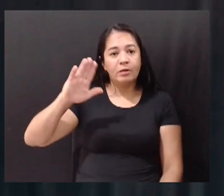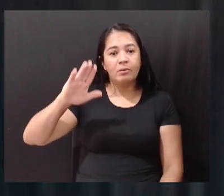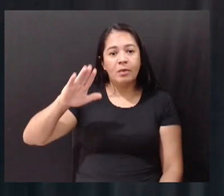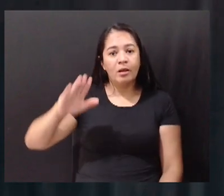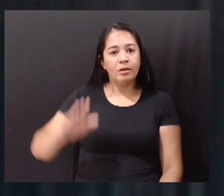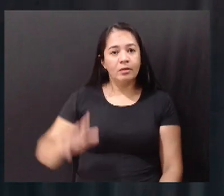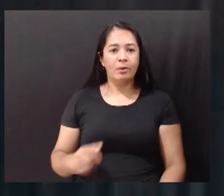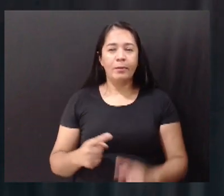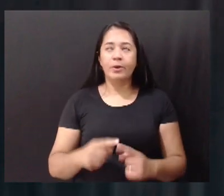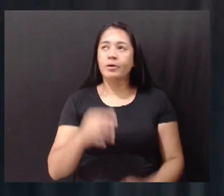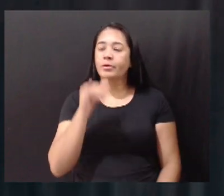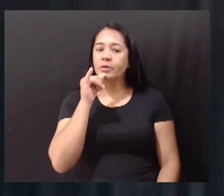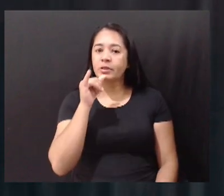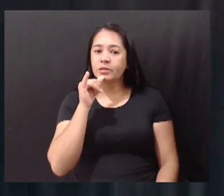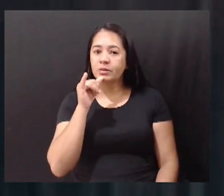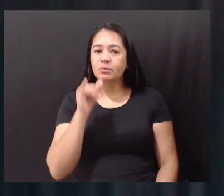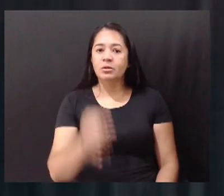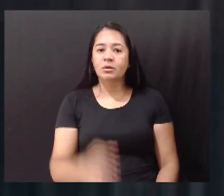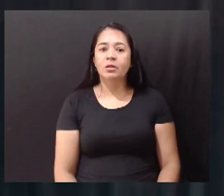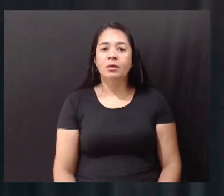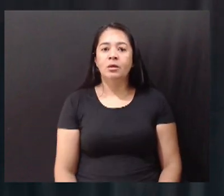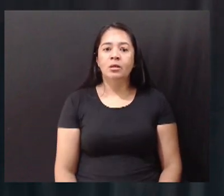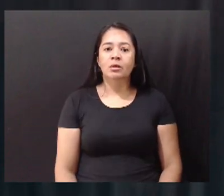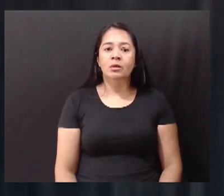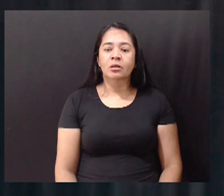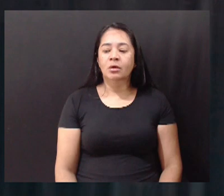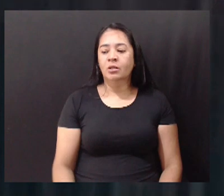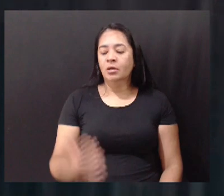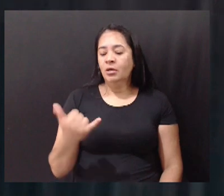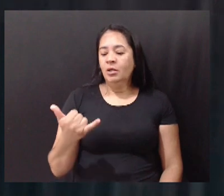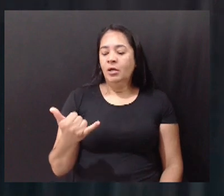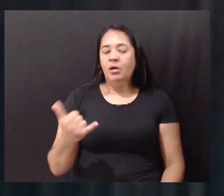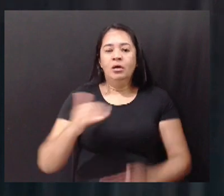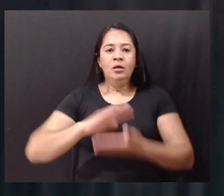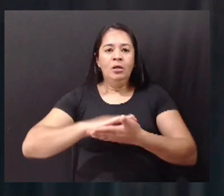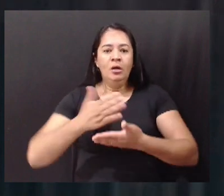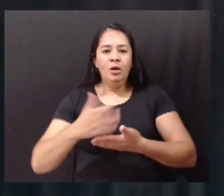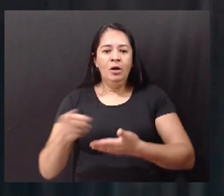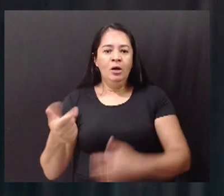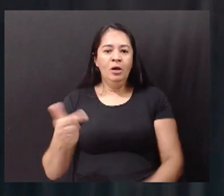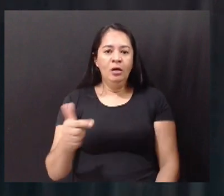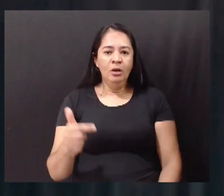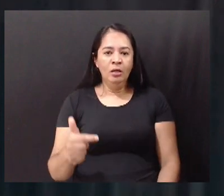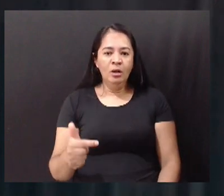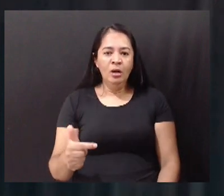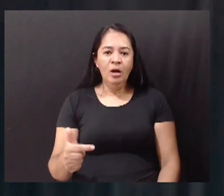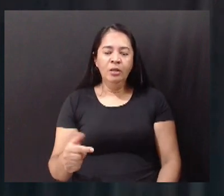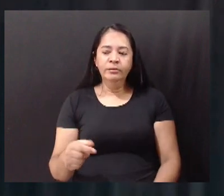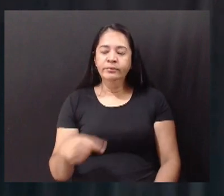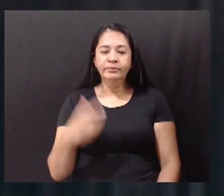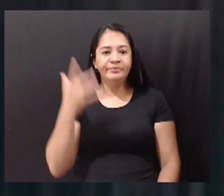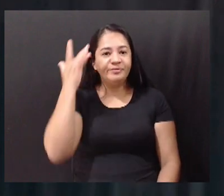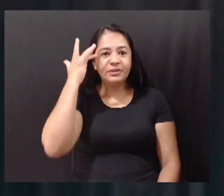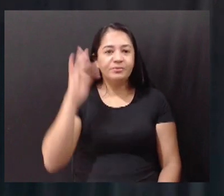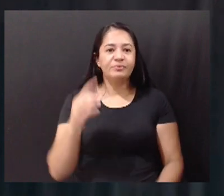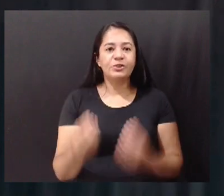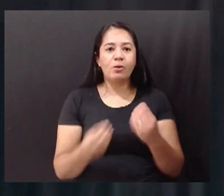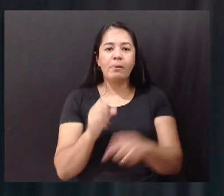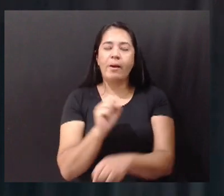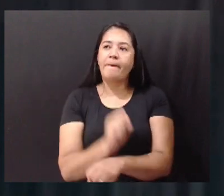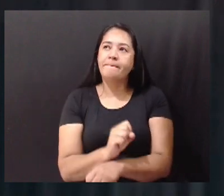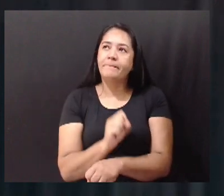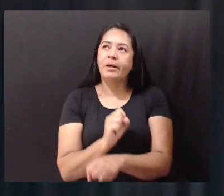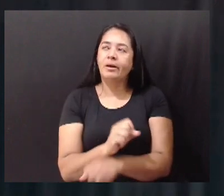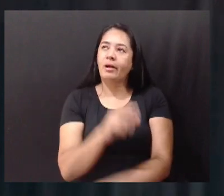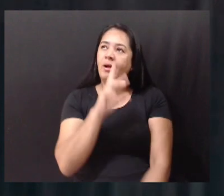por exemplo, não está com o celular, com o computador em mãos, né, de esperar um pouco mais pela resposta, por alguma